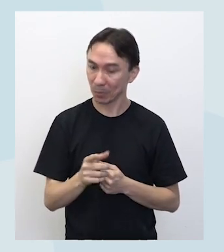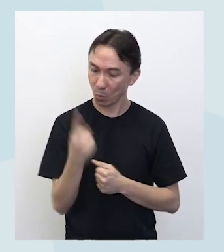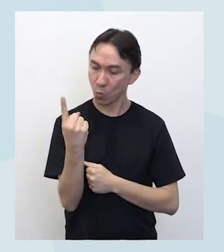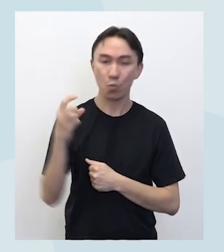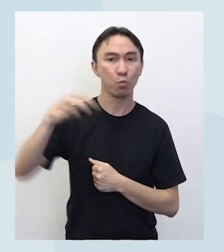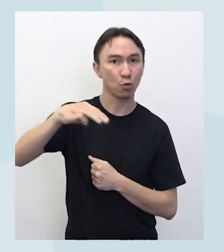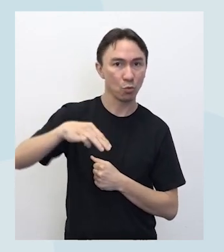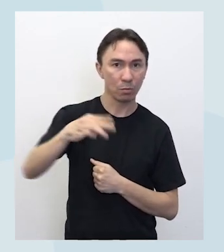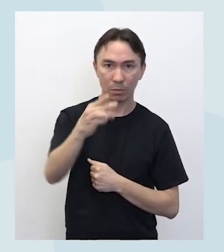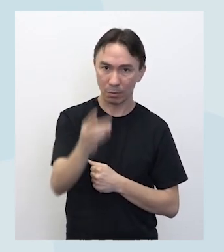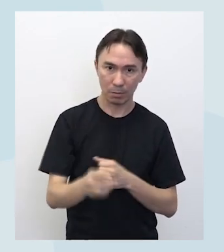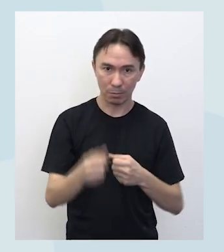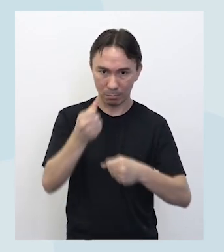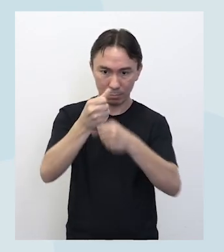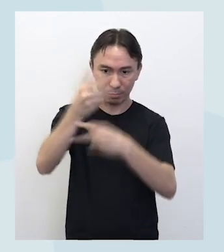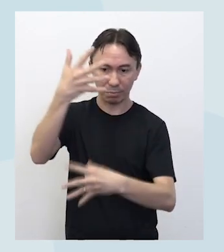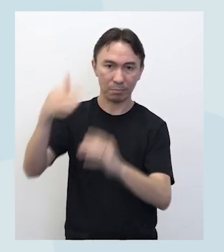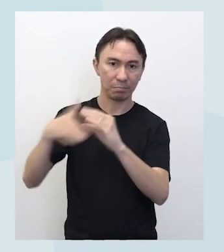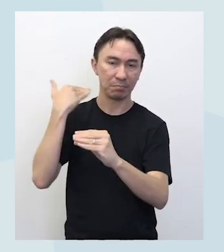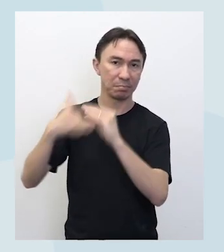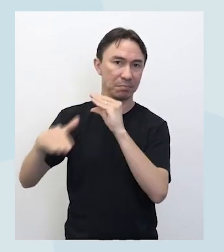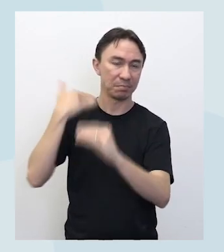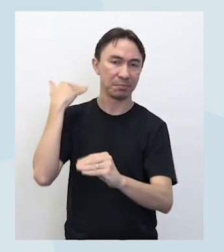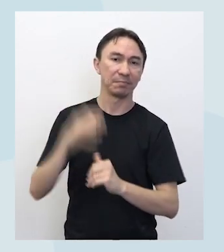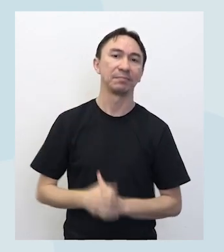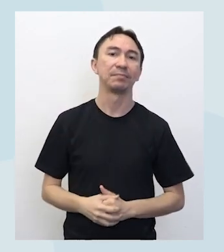minuto para vocês compartilharem. Vamos lá?